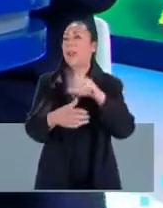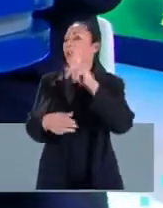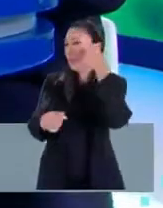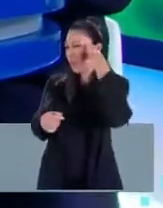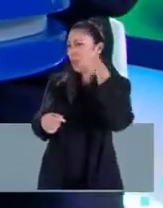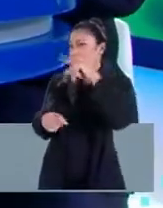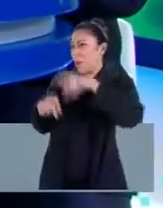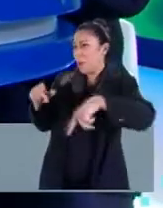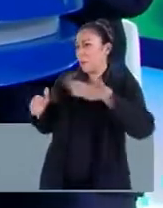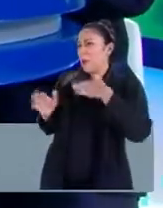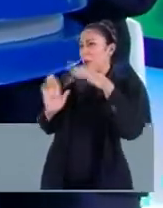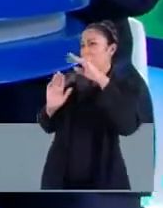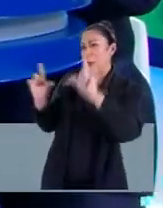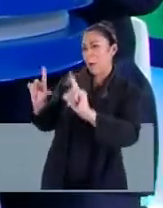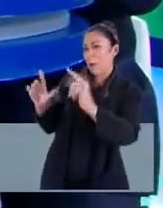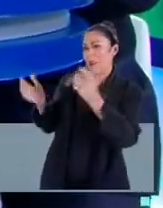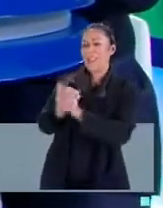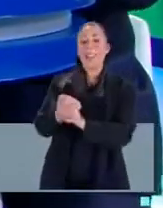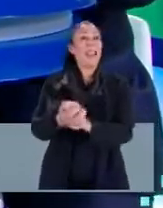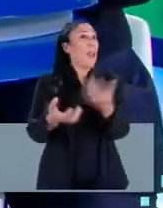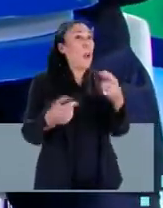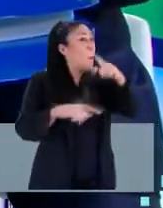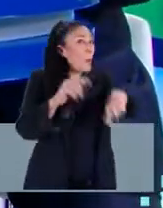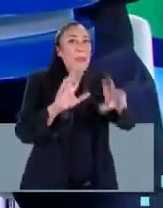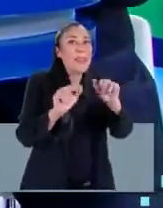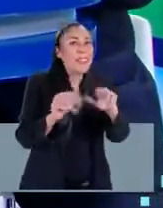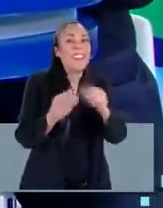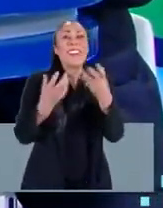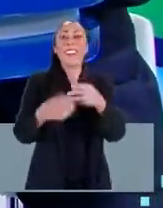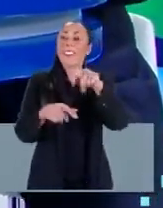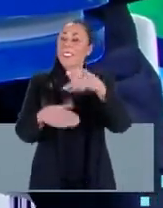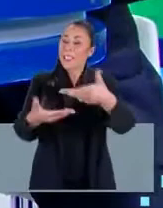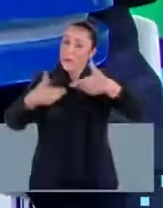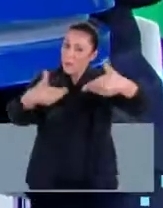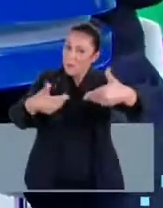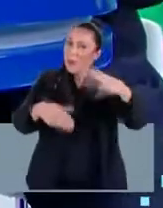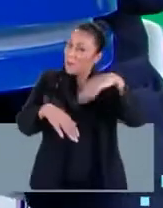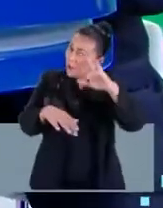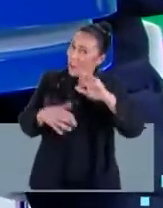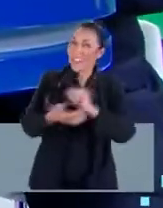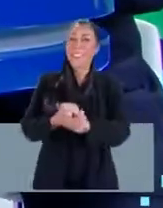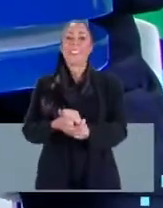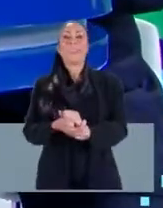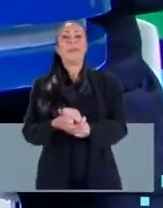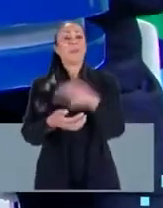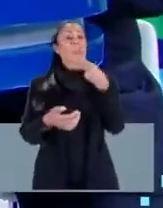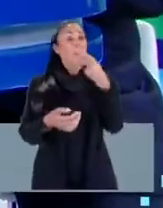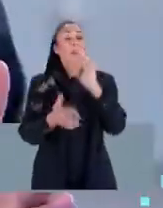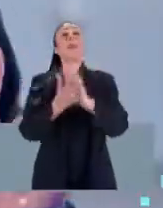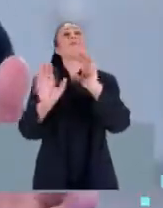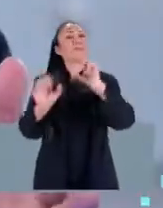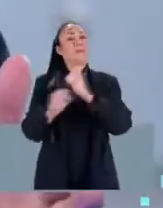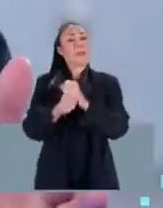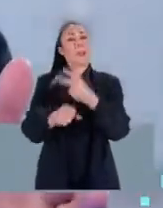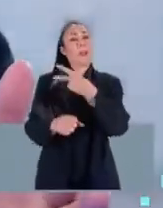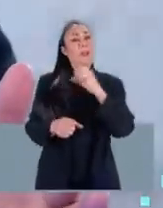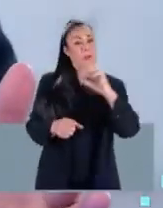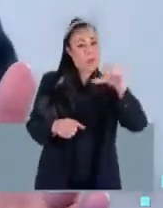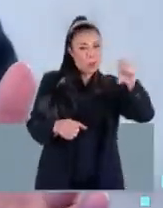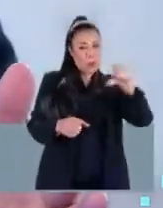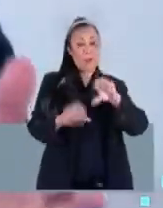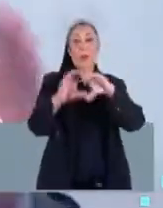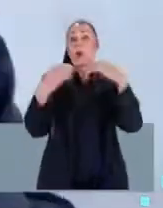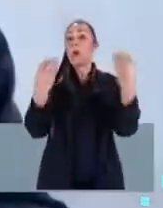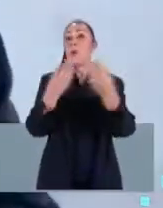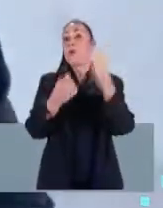proibir o meu programa? Não, não vou proibir. Eu quero que você faça mais programa e me convide mais vezes. Deixa eu lhe falar uma coisa. Em 2009, nós fizemos uma grande